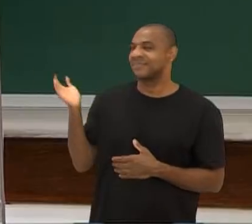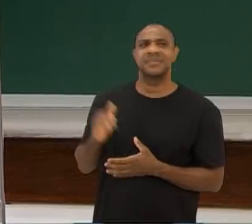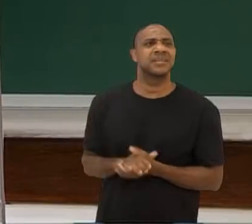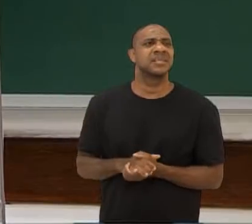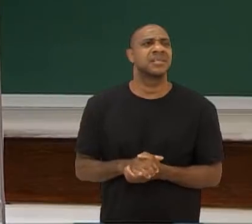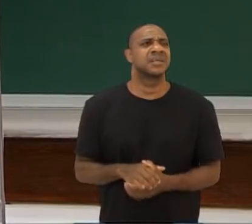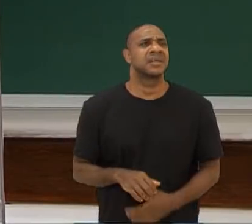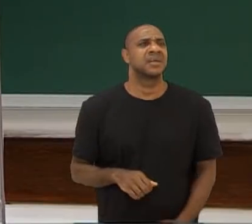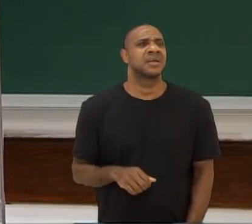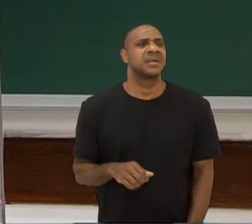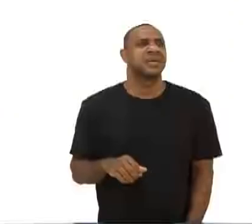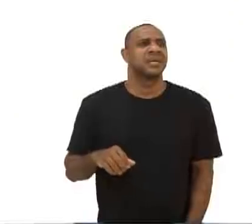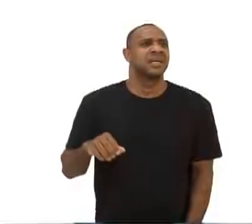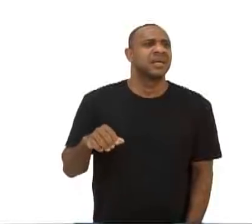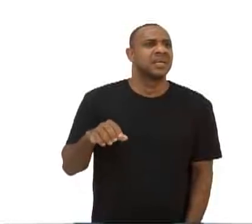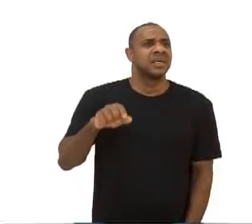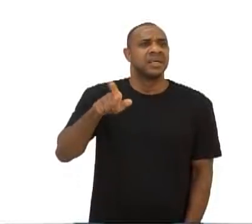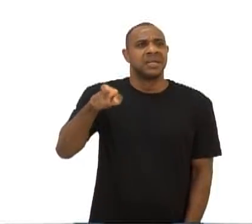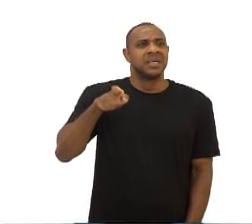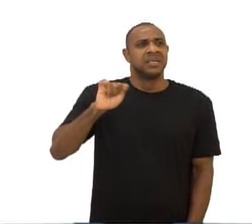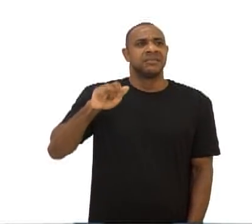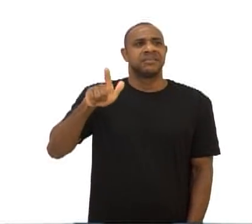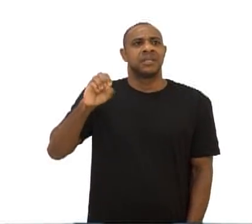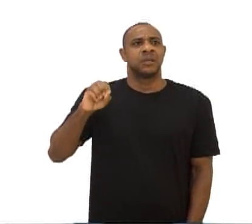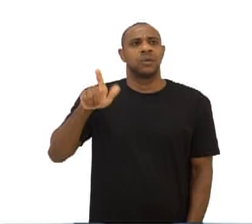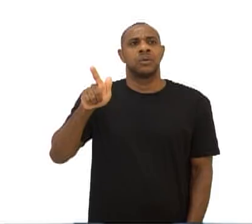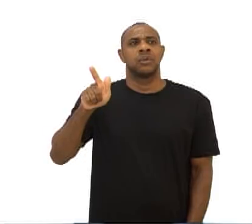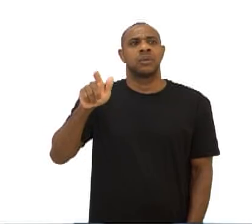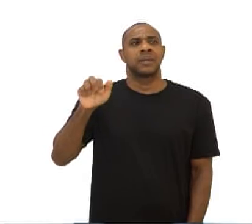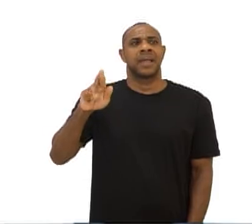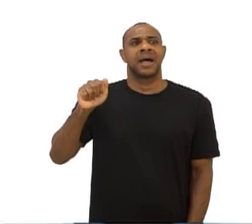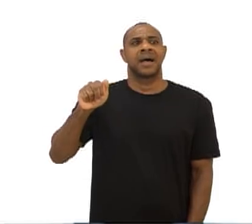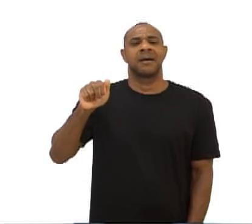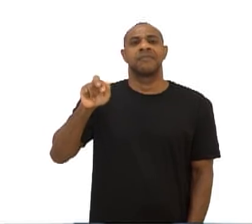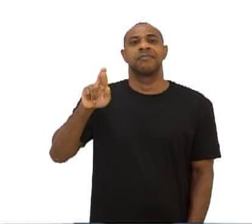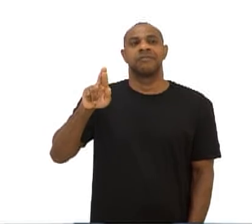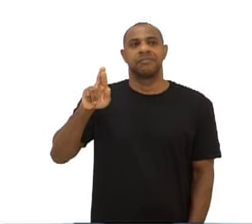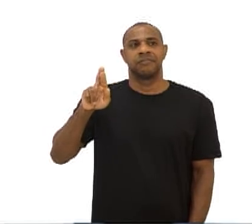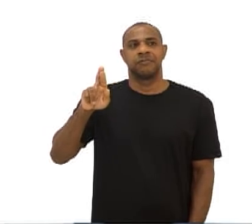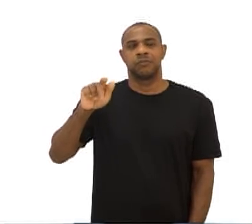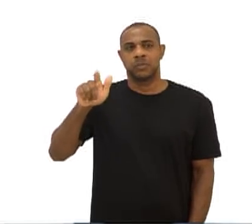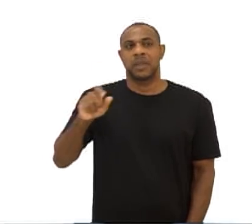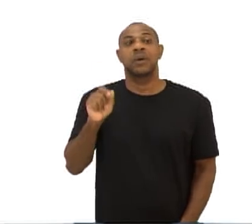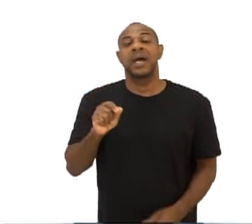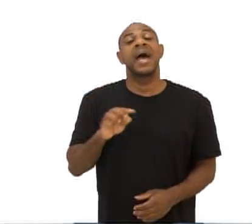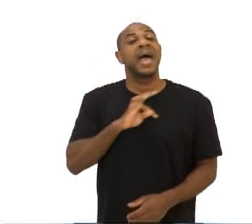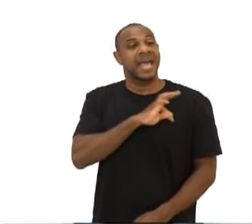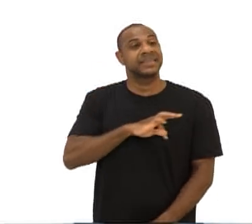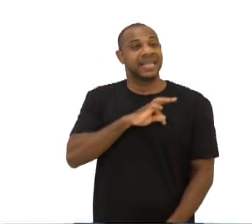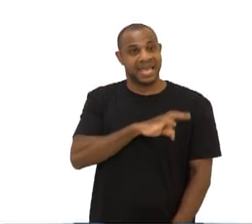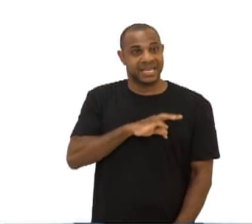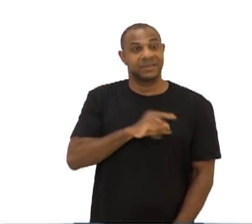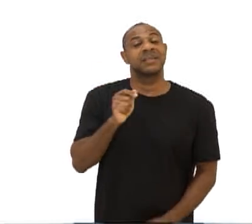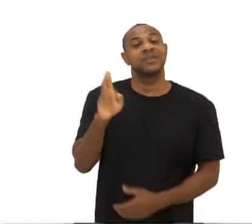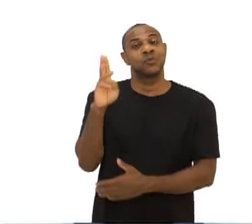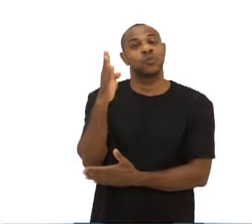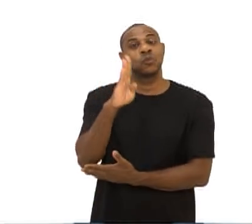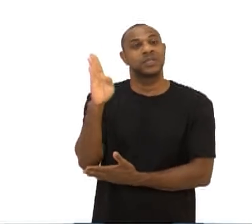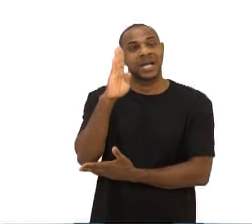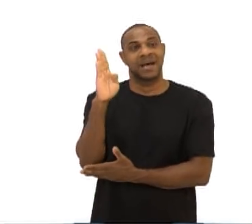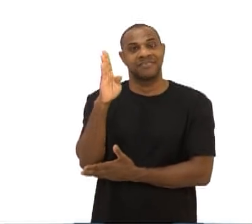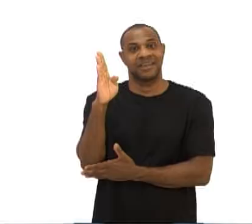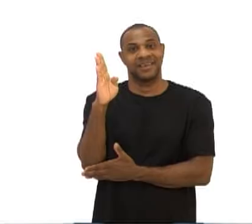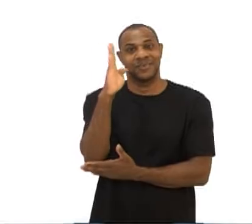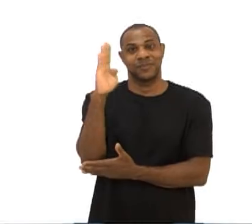Professora, o que é xilogravura? Xilogravura é a técnica de gravura na qual se utiliza madeira como